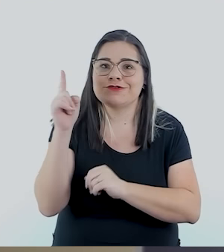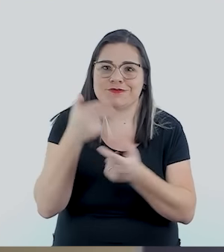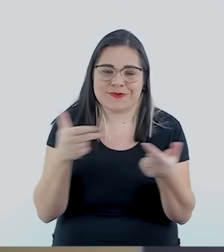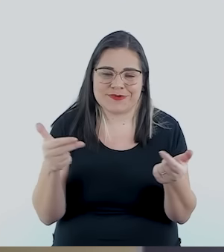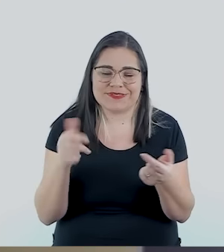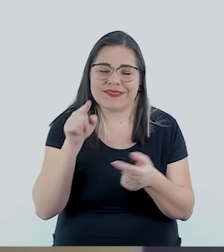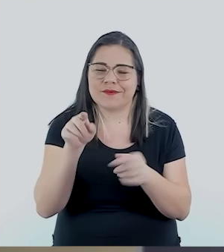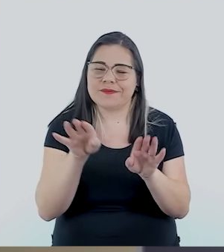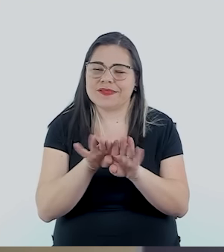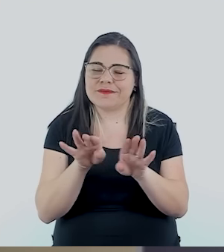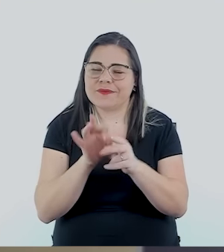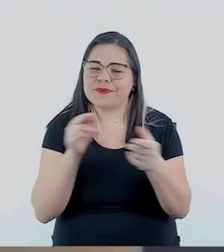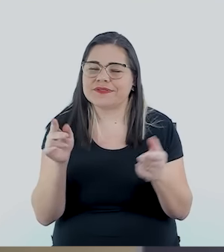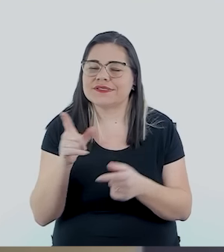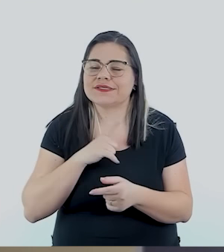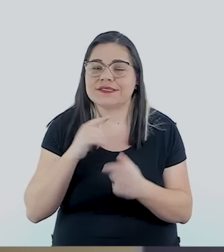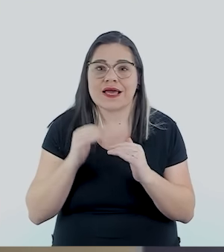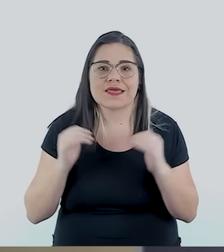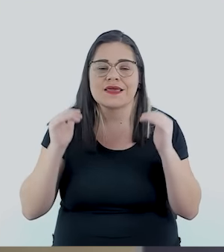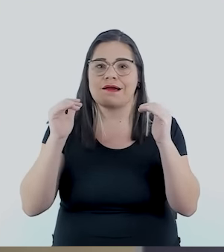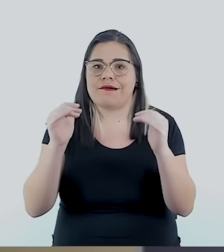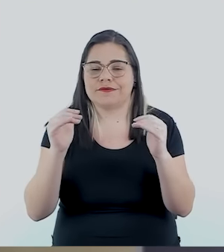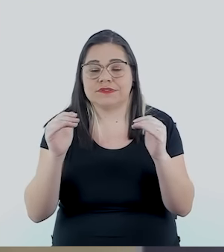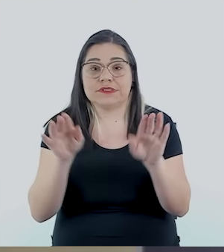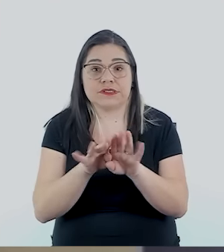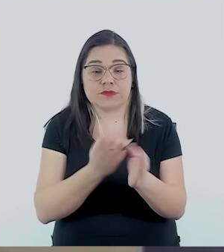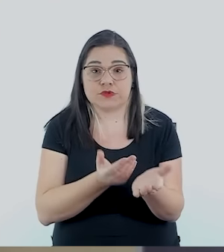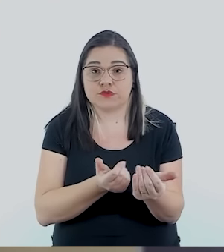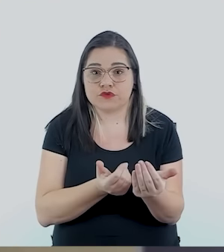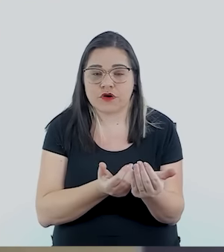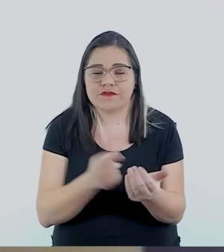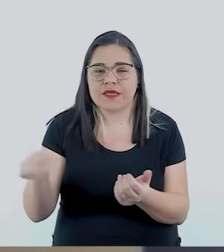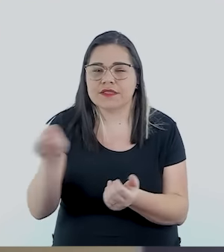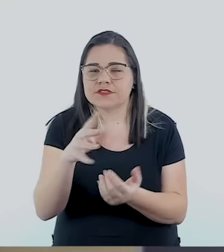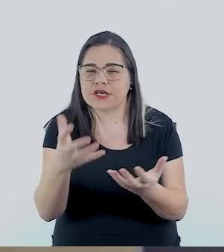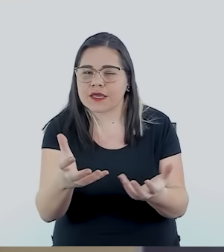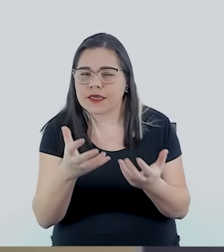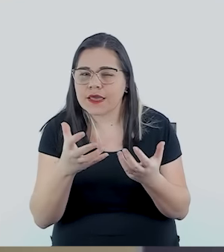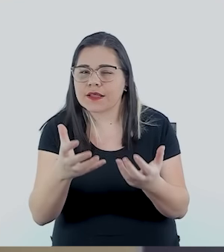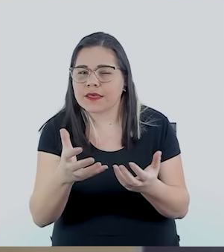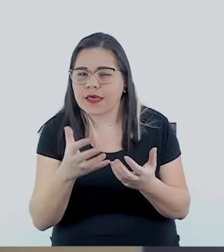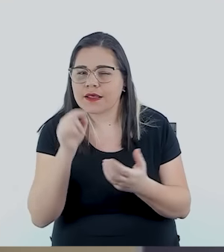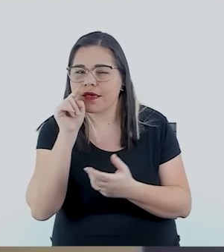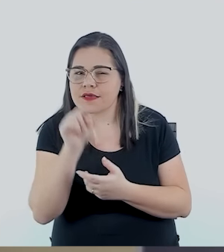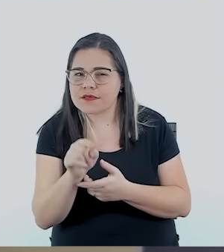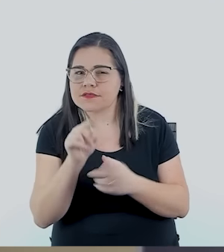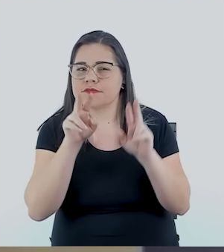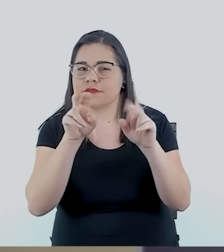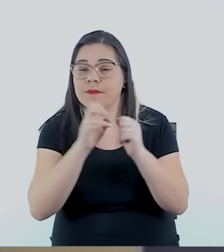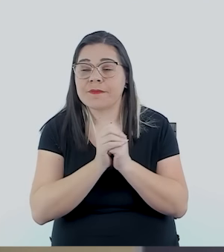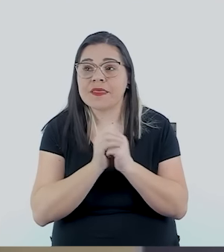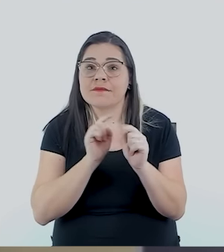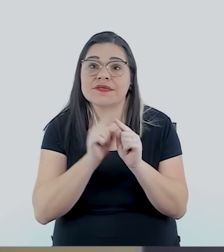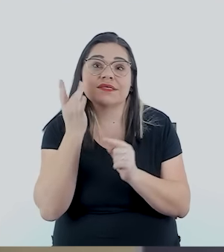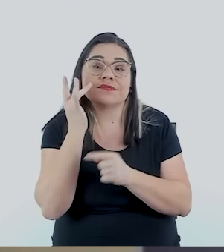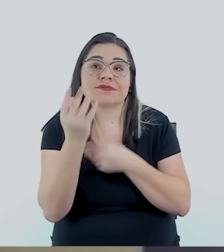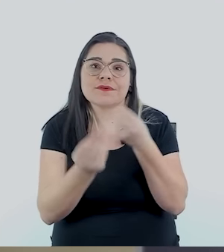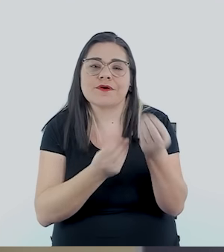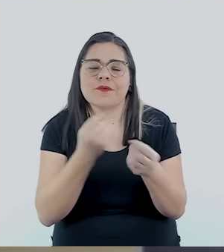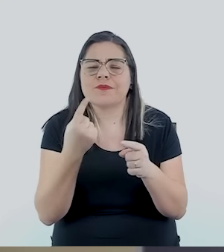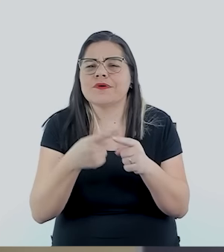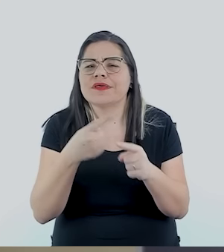também é uma coisa que tá em alta e e também entre os jovens eles já estão Mirando isso né mas eles talvez não saibam muito bem